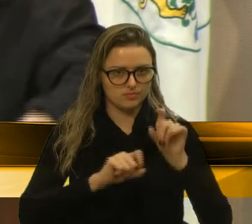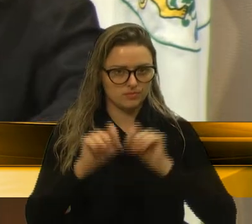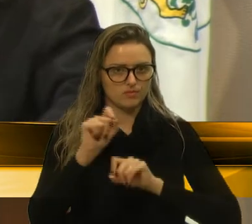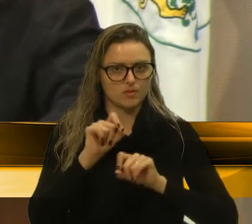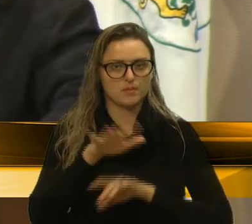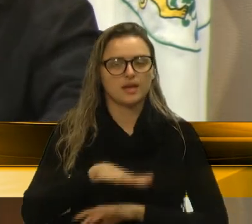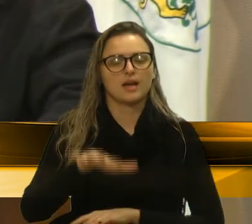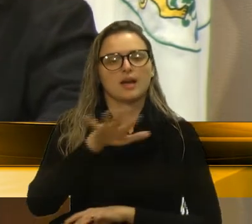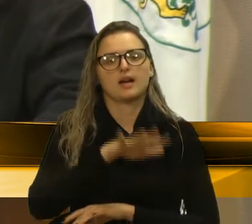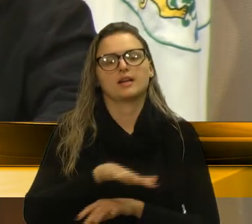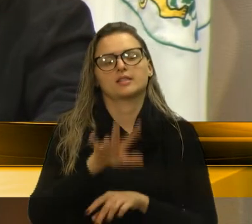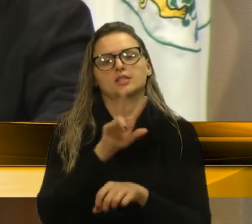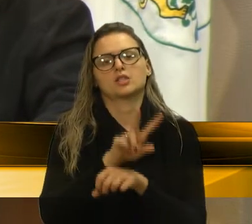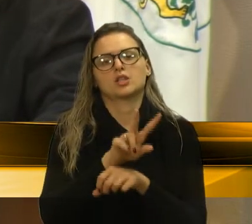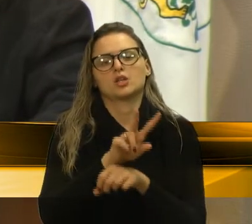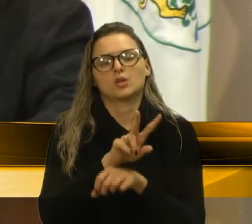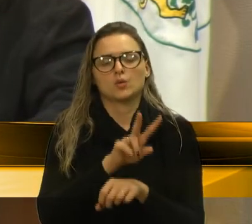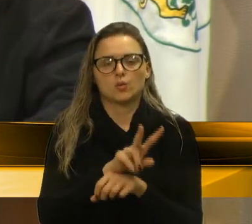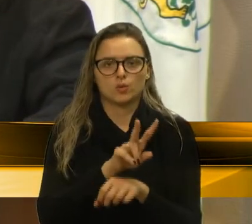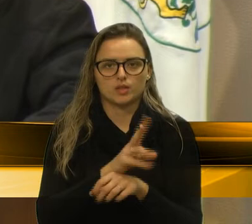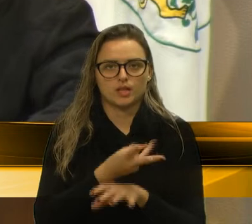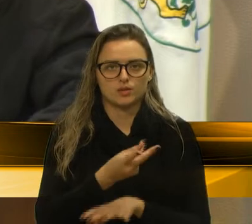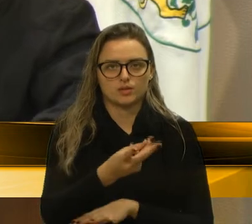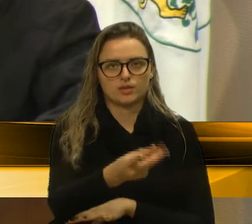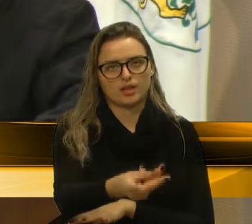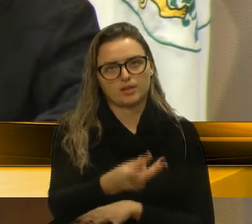áreas de proteção permanente, né, a nível federal.